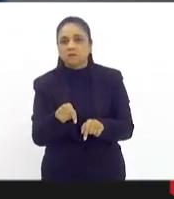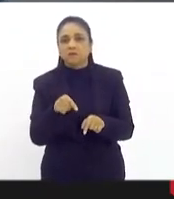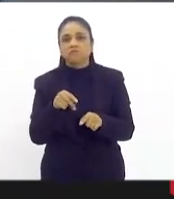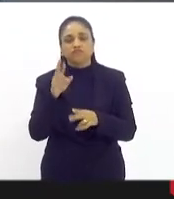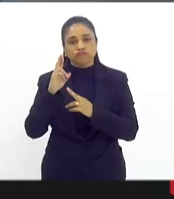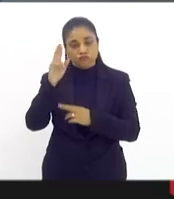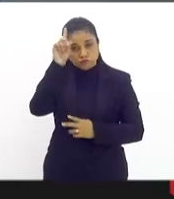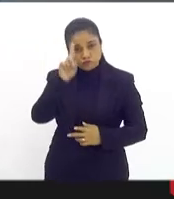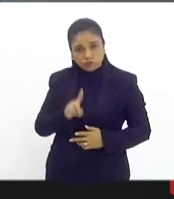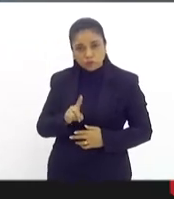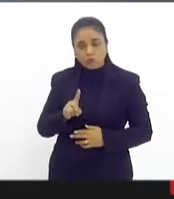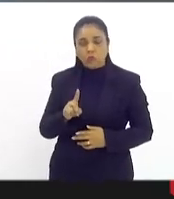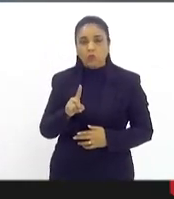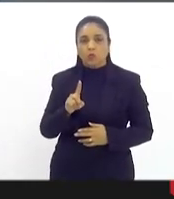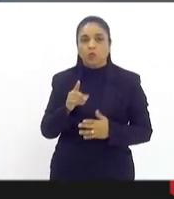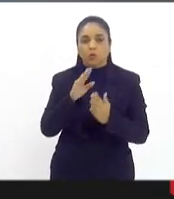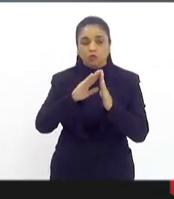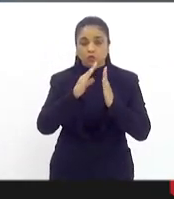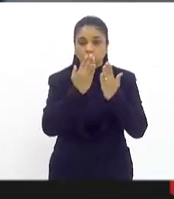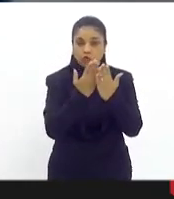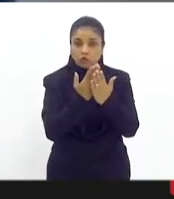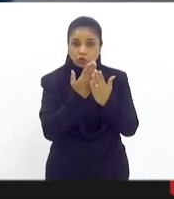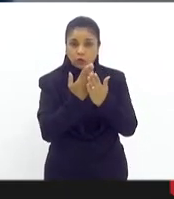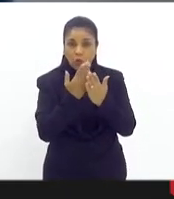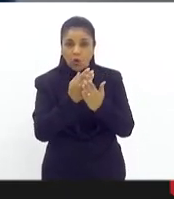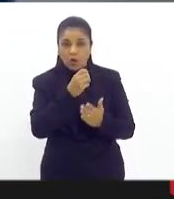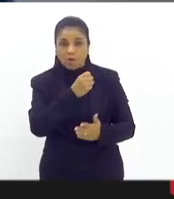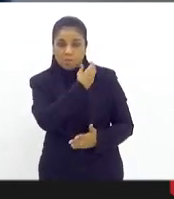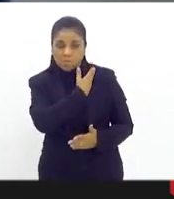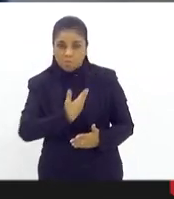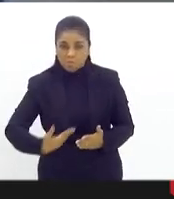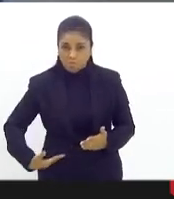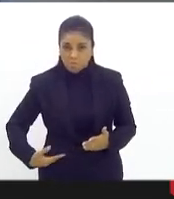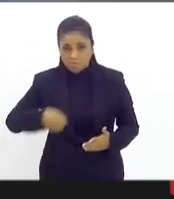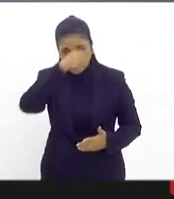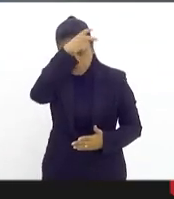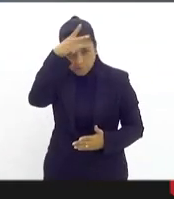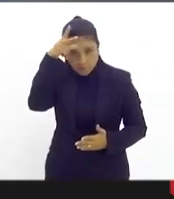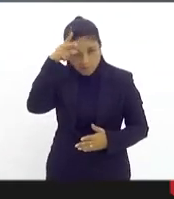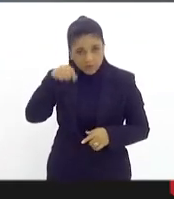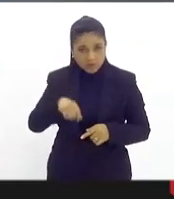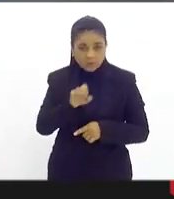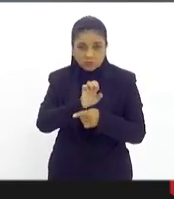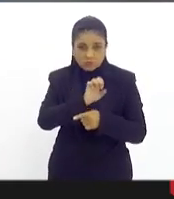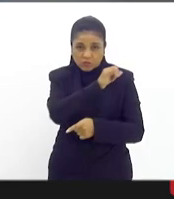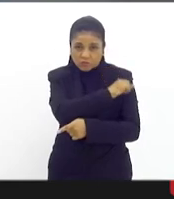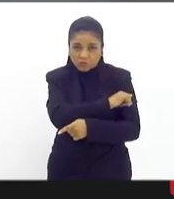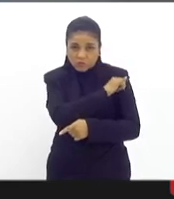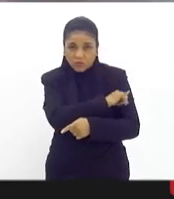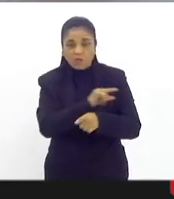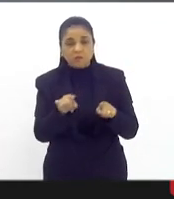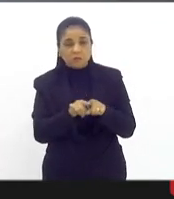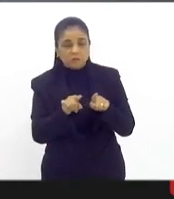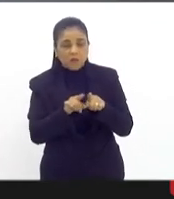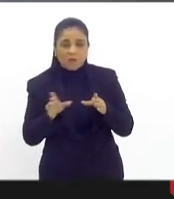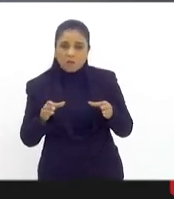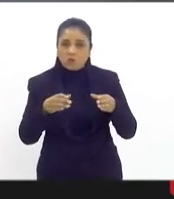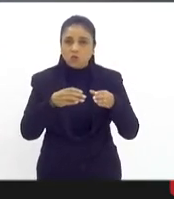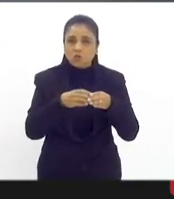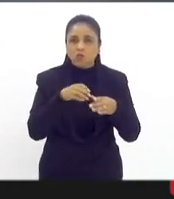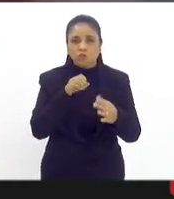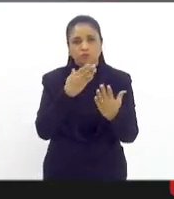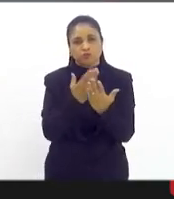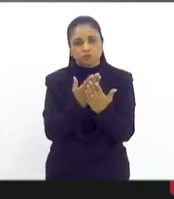escolas públicas do Rio de Janeiro, né, das entidades estudantis do Rio Combativas, que tem várias